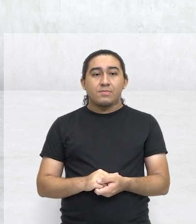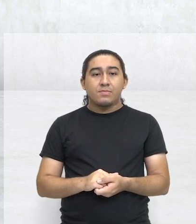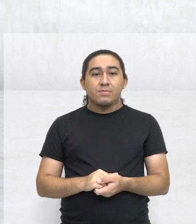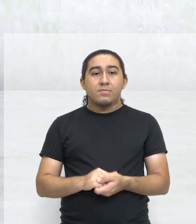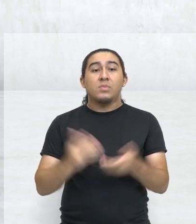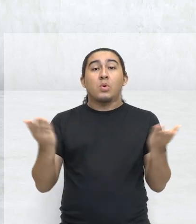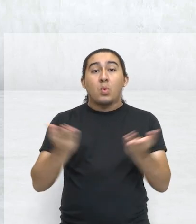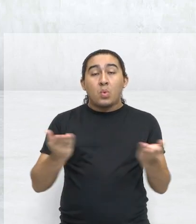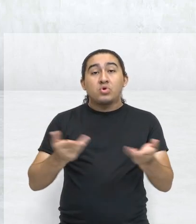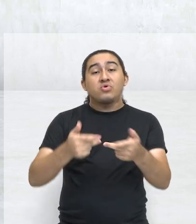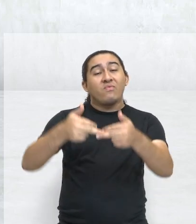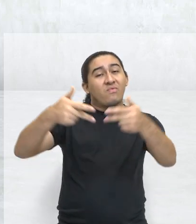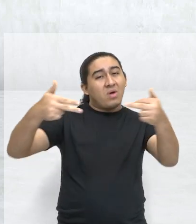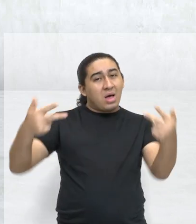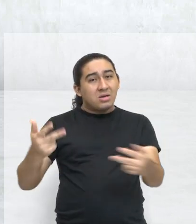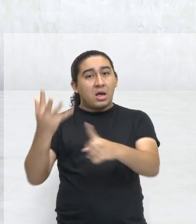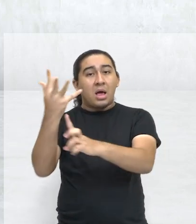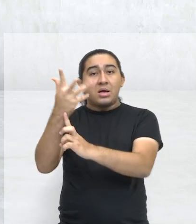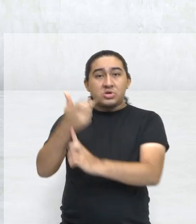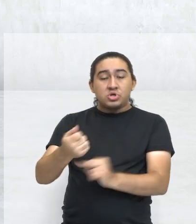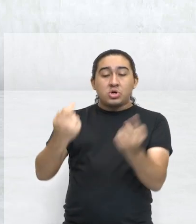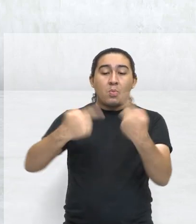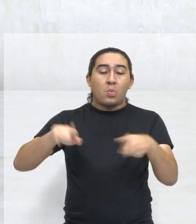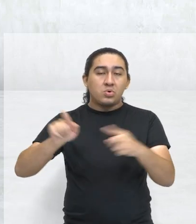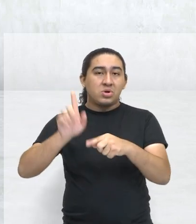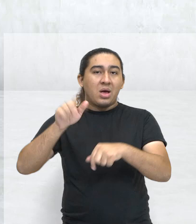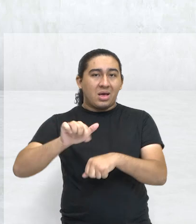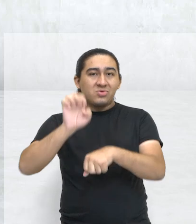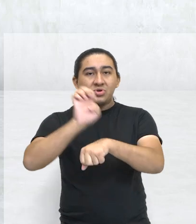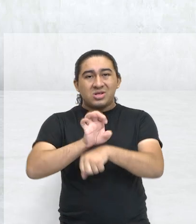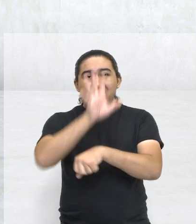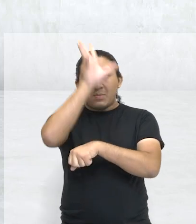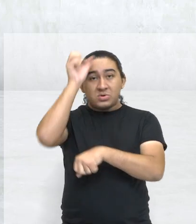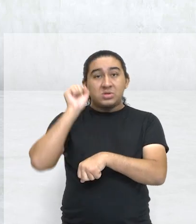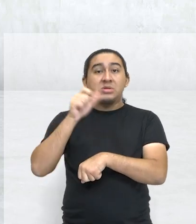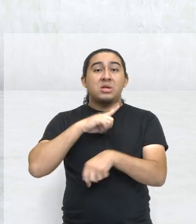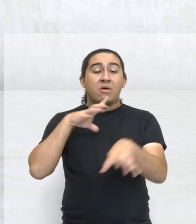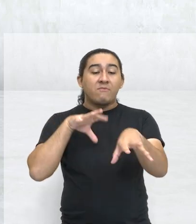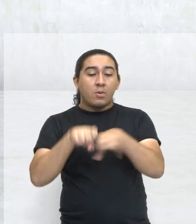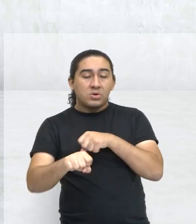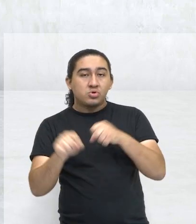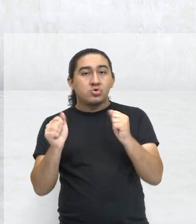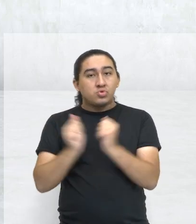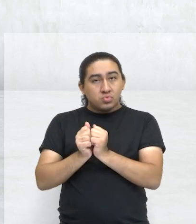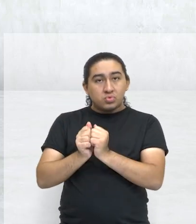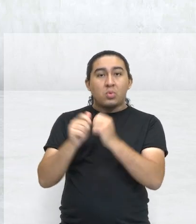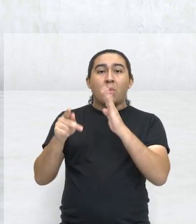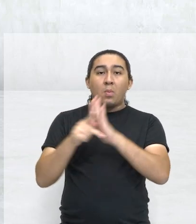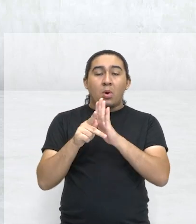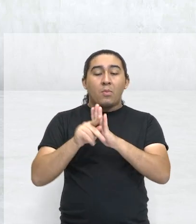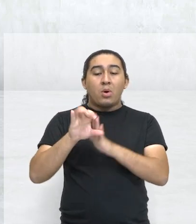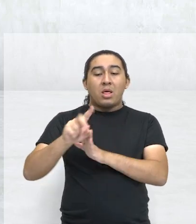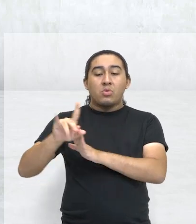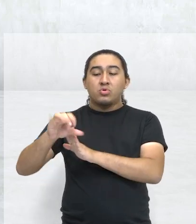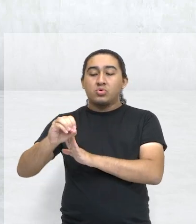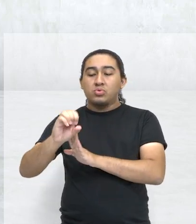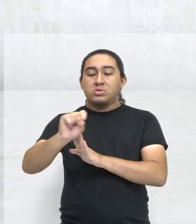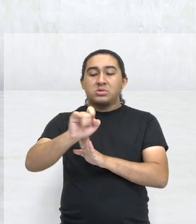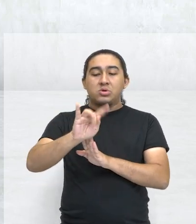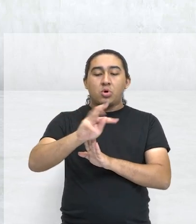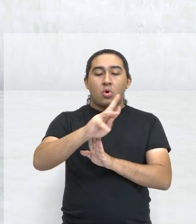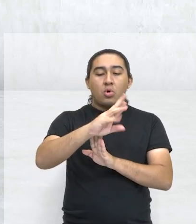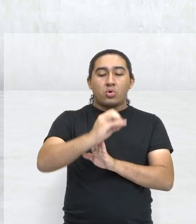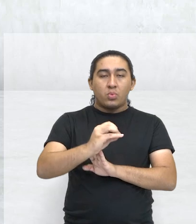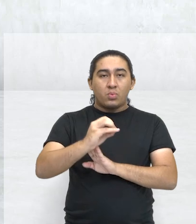os amazonenses e as pessoas que têm interesse em compor esse corpo. E hoje, a maioria